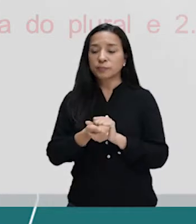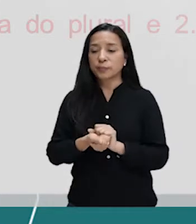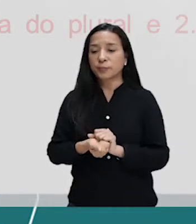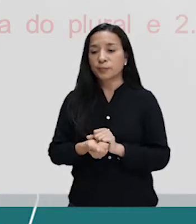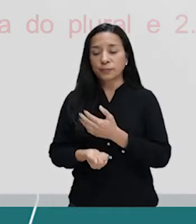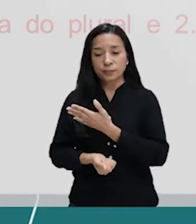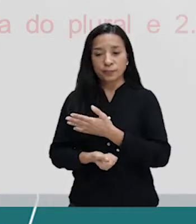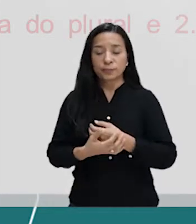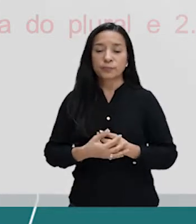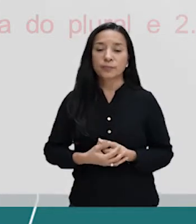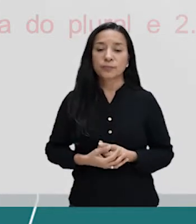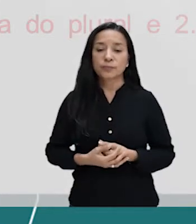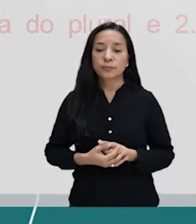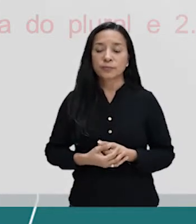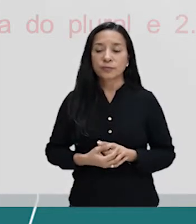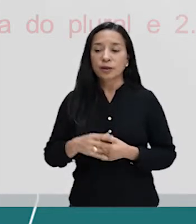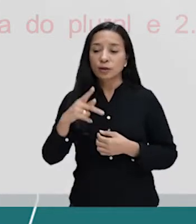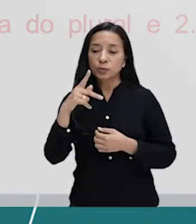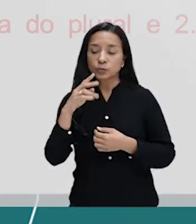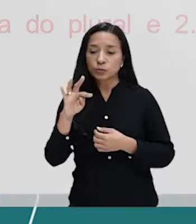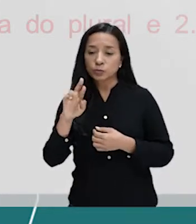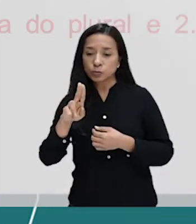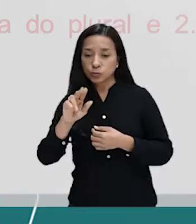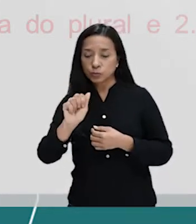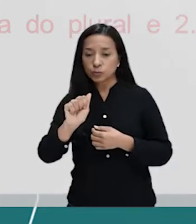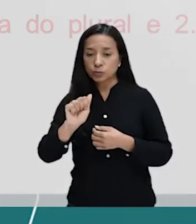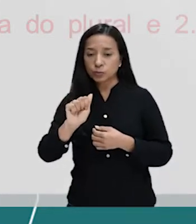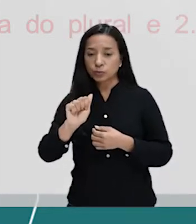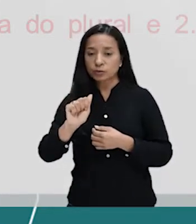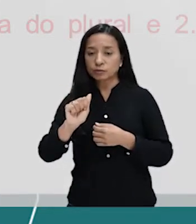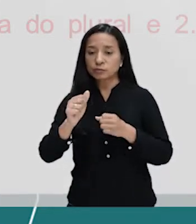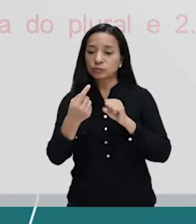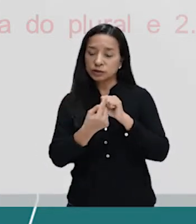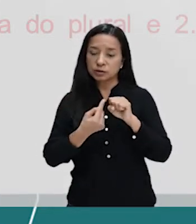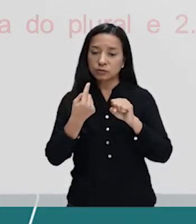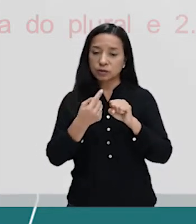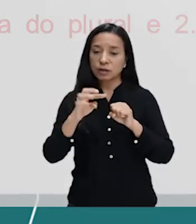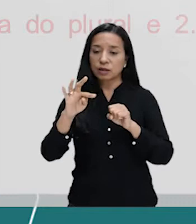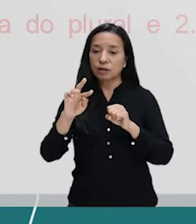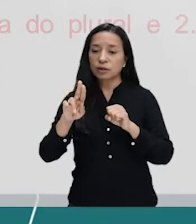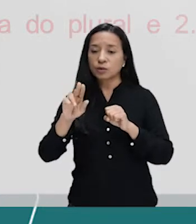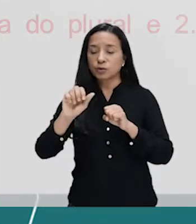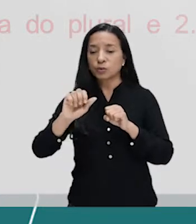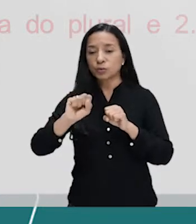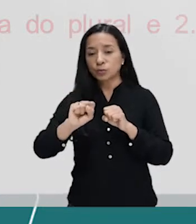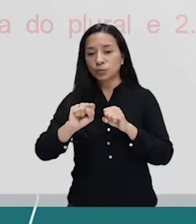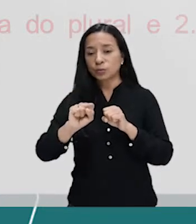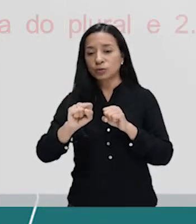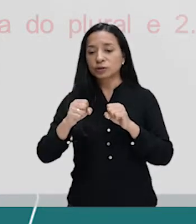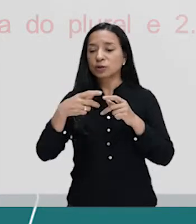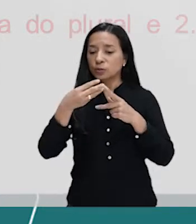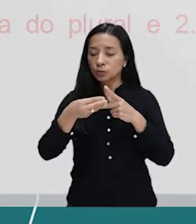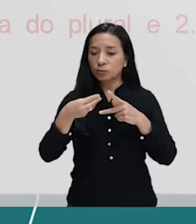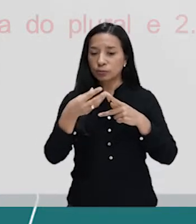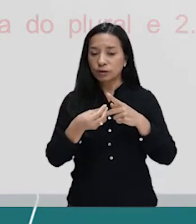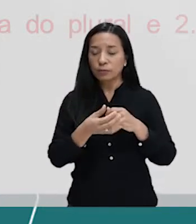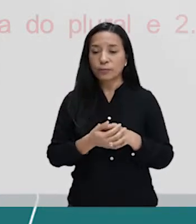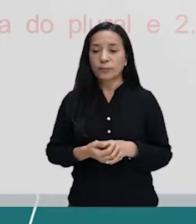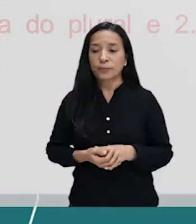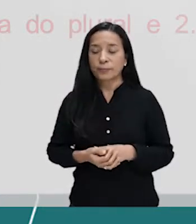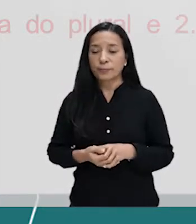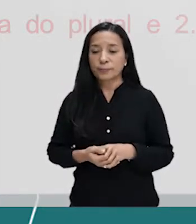suas, do plural, né? Tua, do singular, e tuas, do plural. Meu, no singular, e meus,